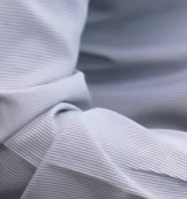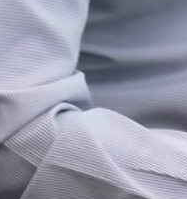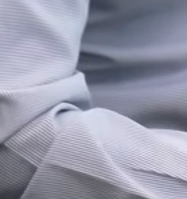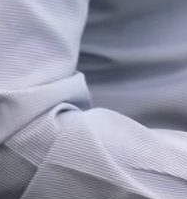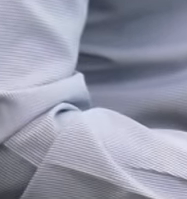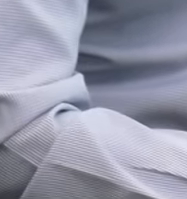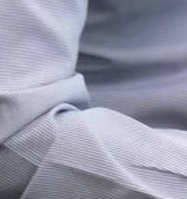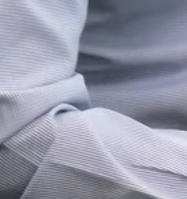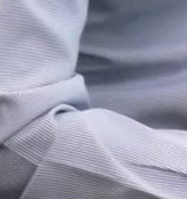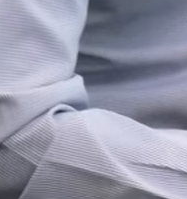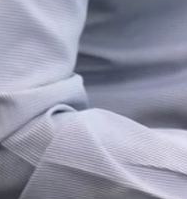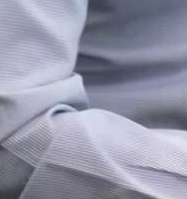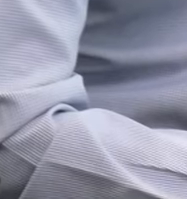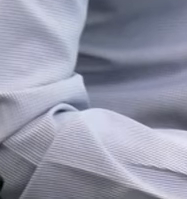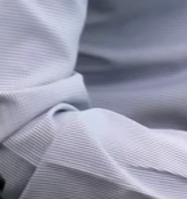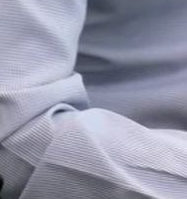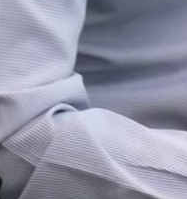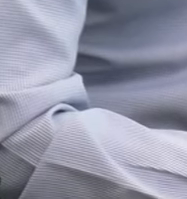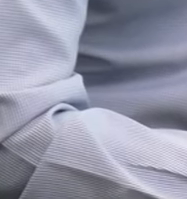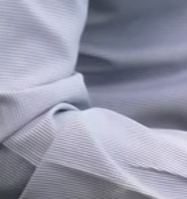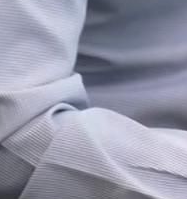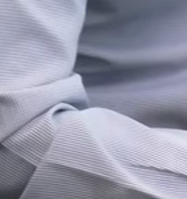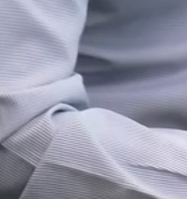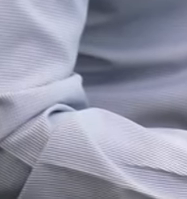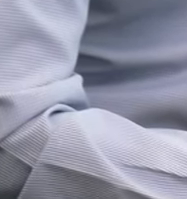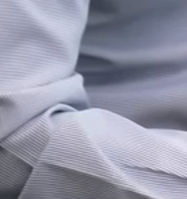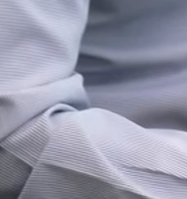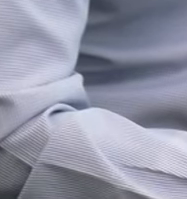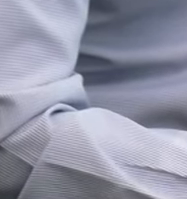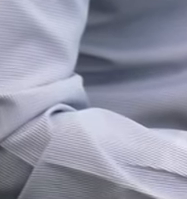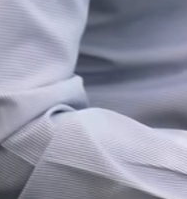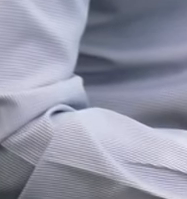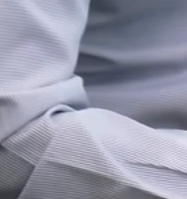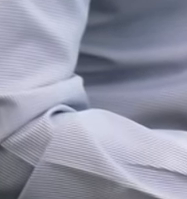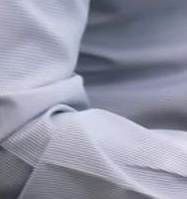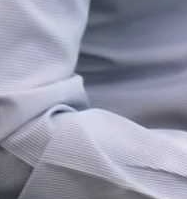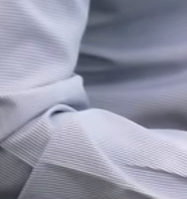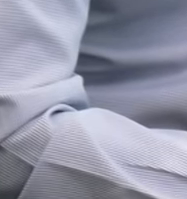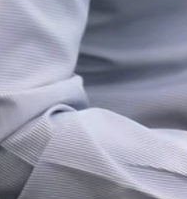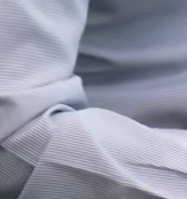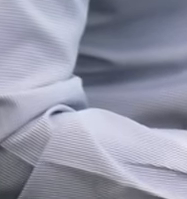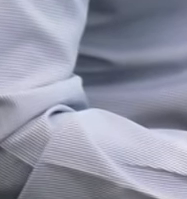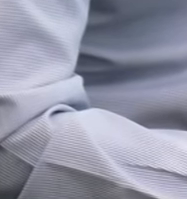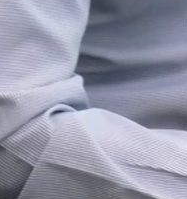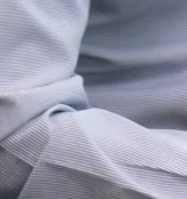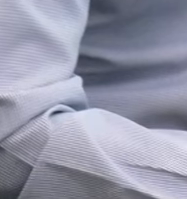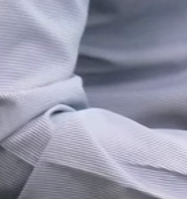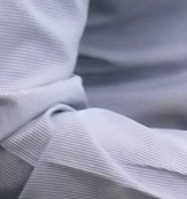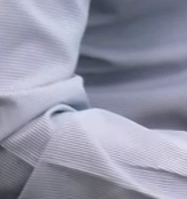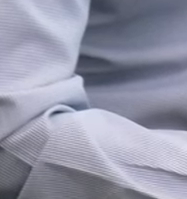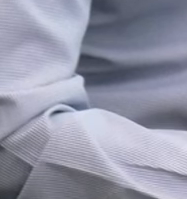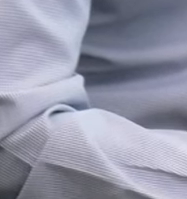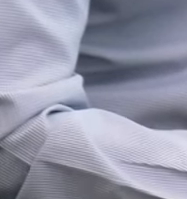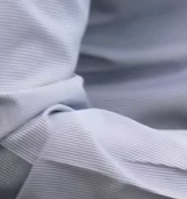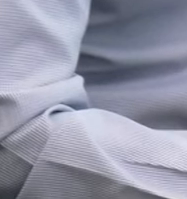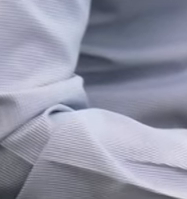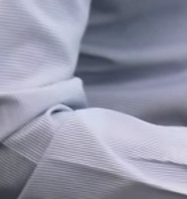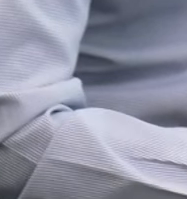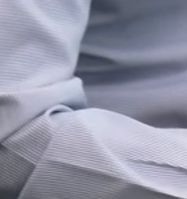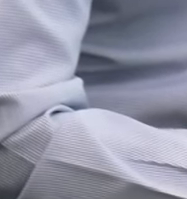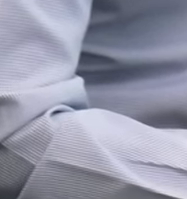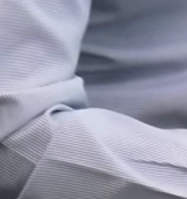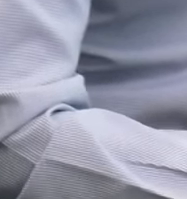também peço licença aqui para falar também um pouco em nome da Enel, porque sei que é um problema compartilhado das